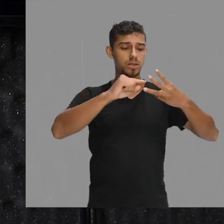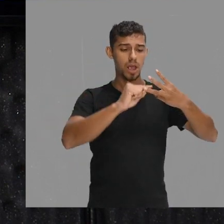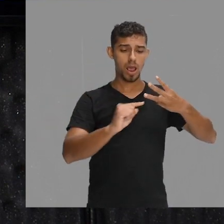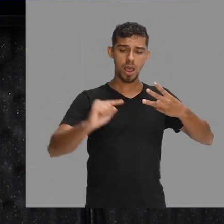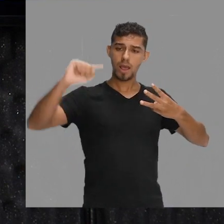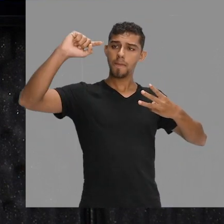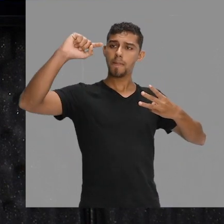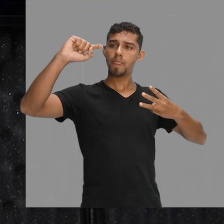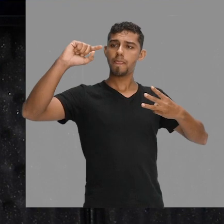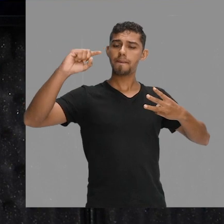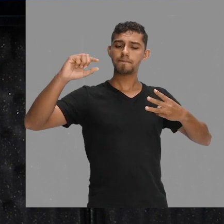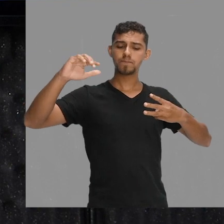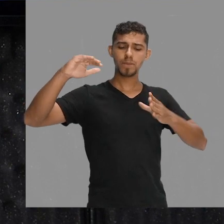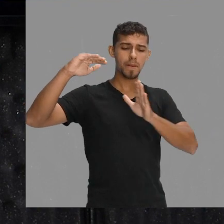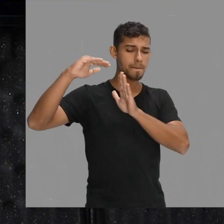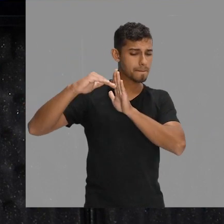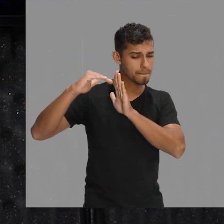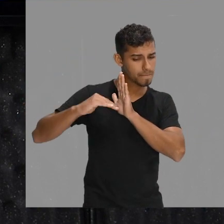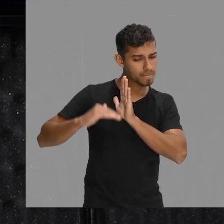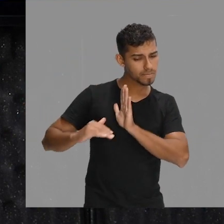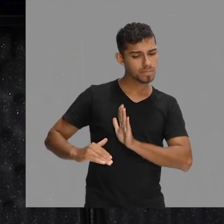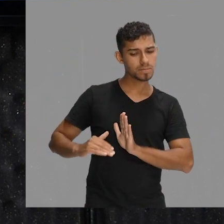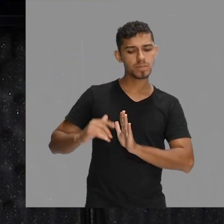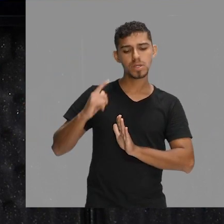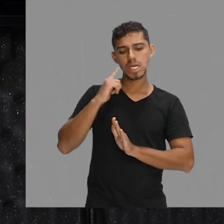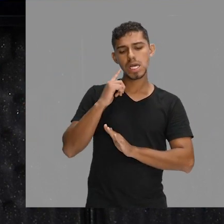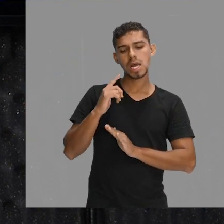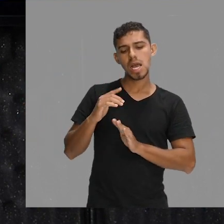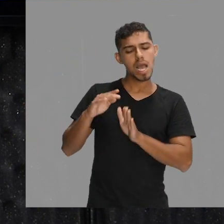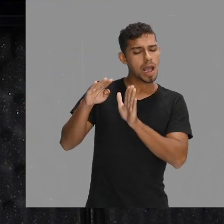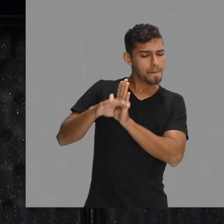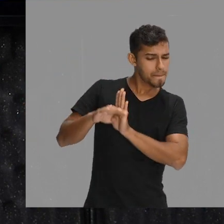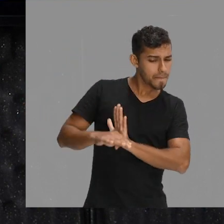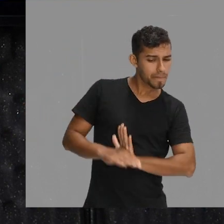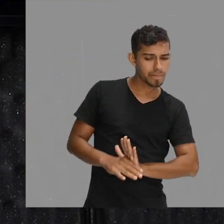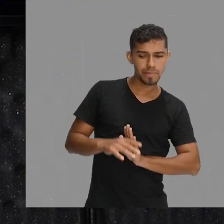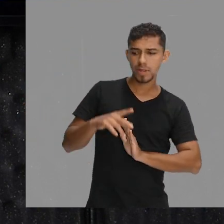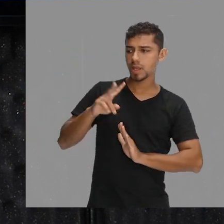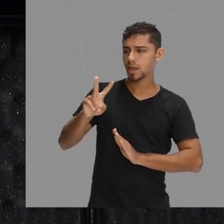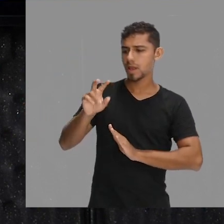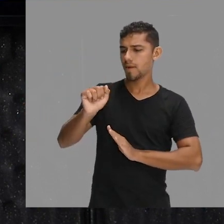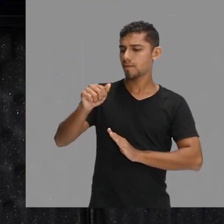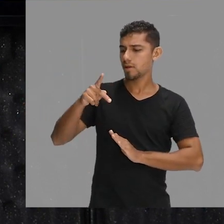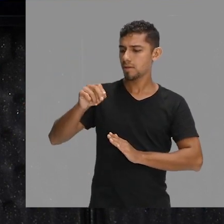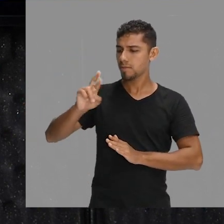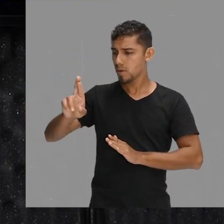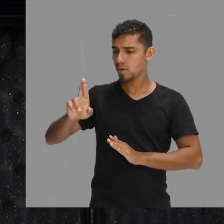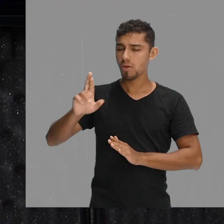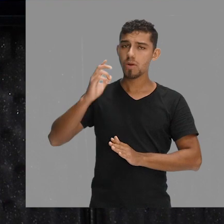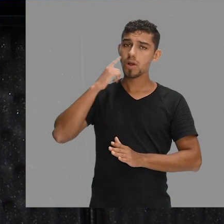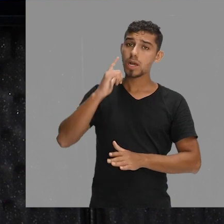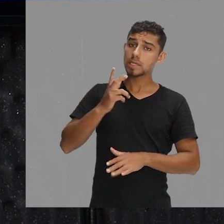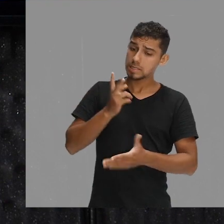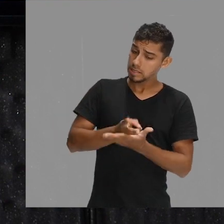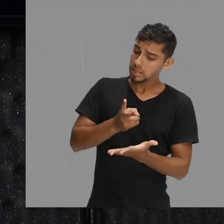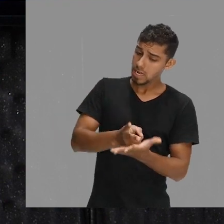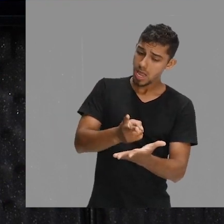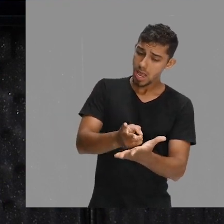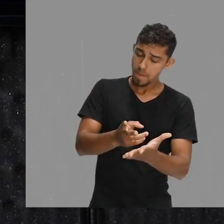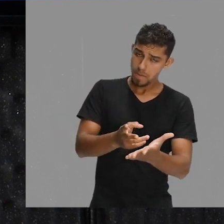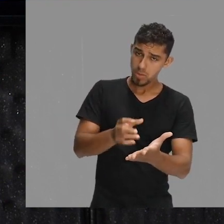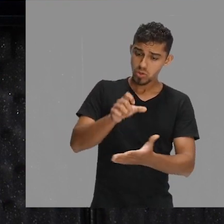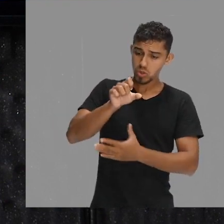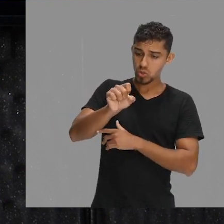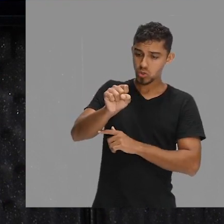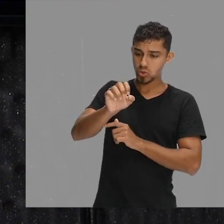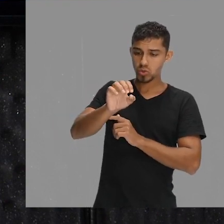a que tem a menor pressão de vapor. A menor pressão de vapor eu vou ter sempre uma solução concentrada.